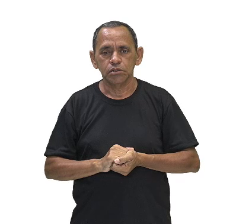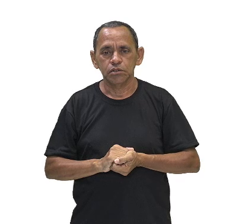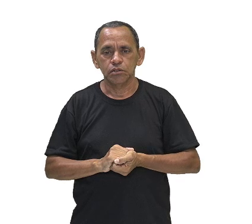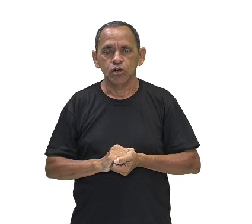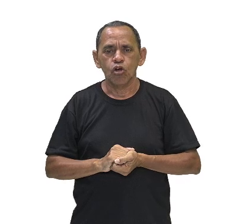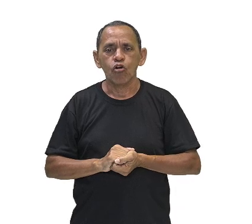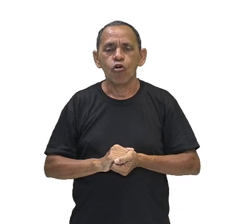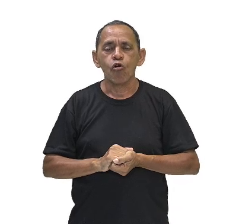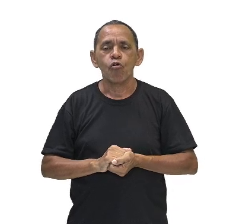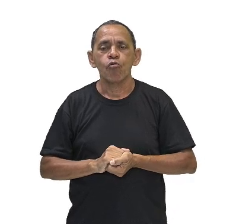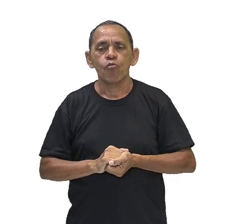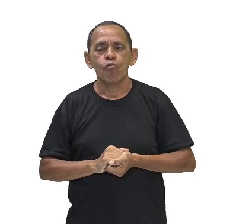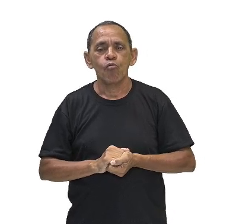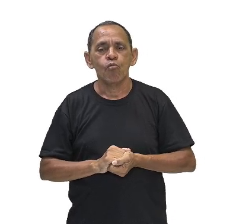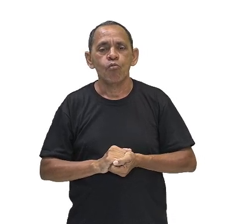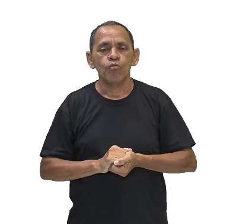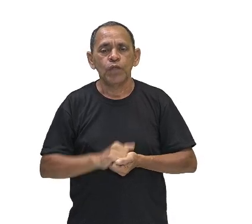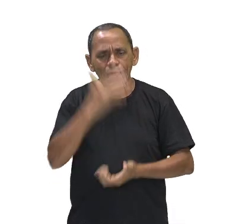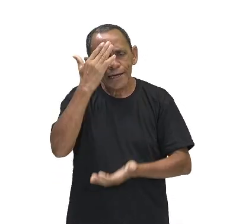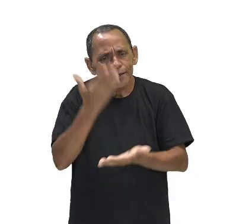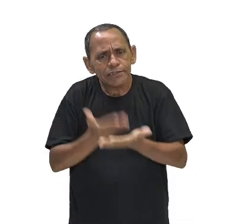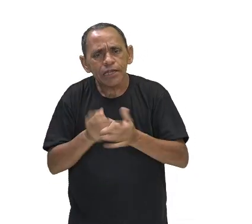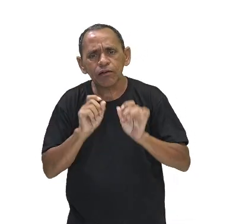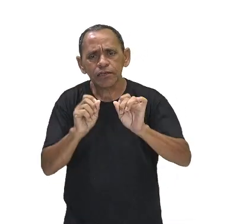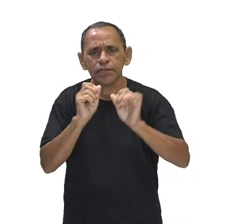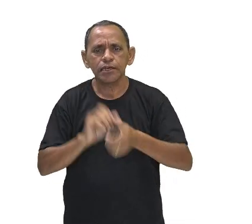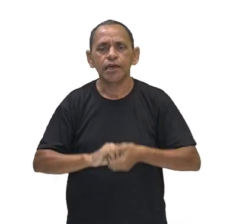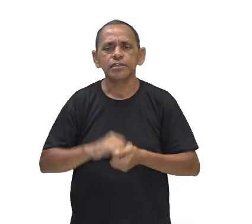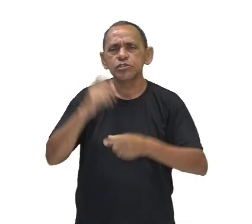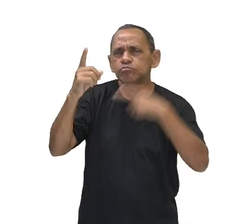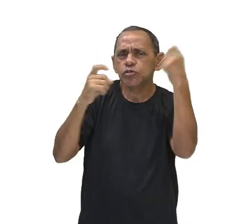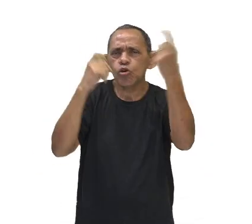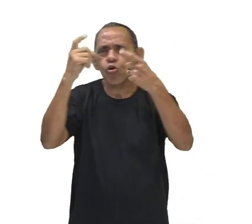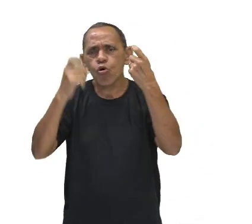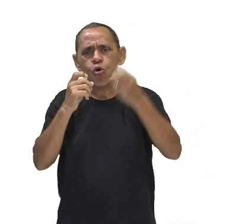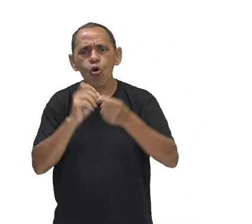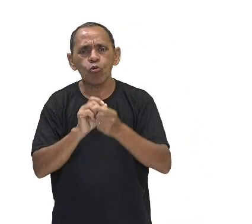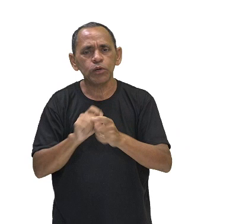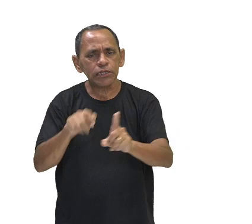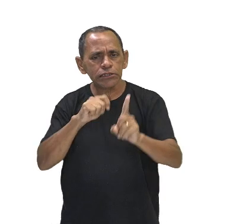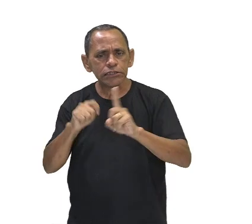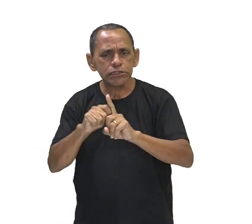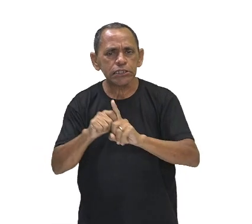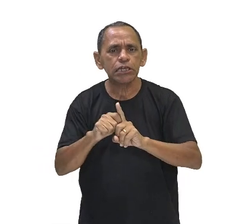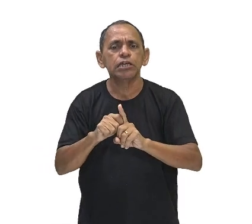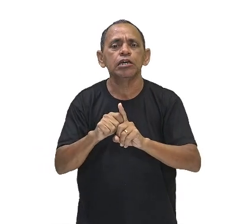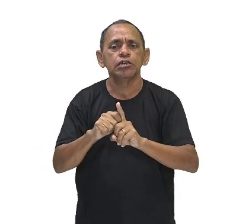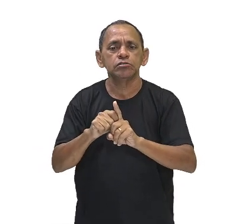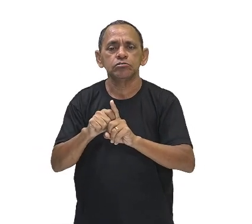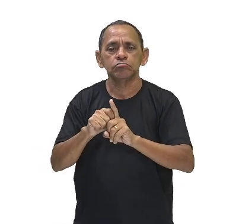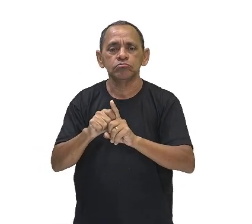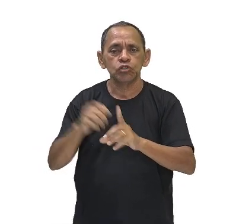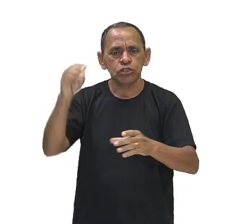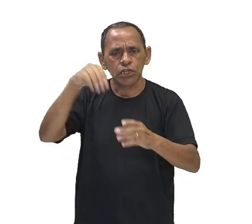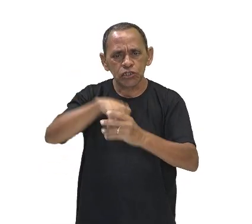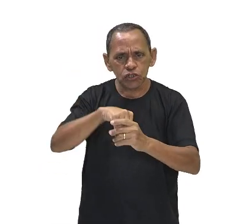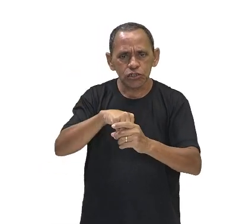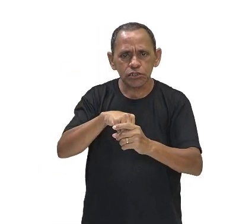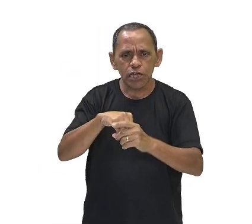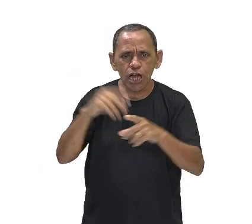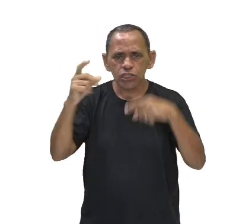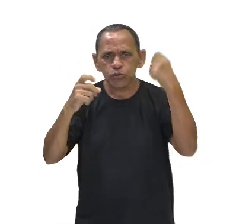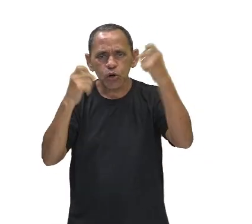alguma coisa que se preocupe em pensar, em ver o que está acontecendo com a sociedade. E esse